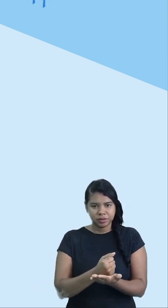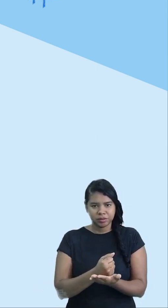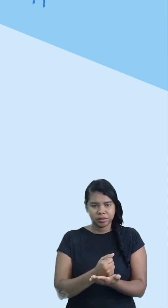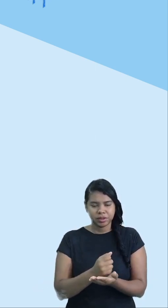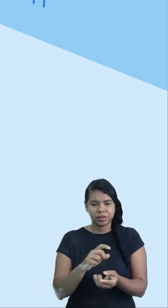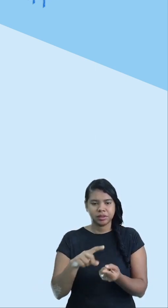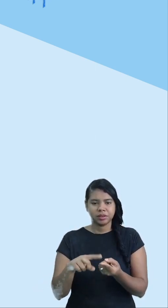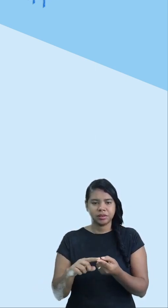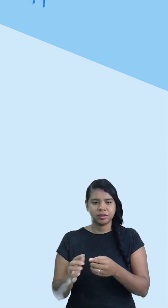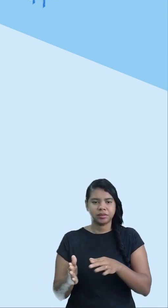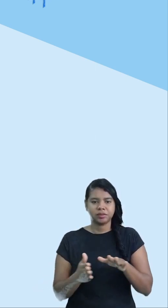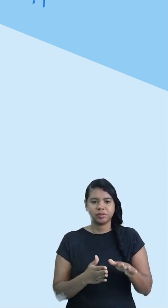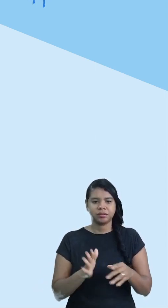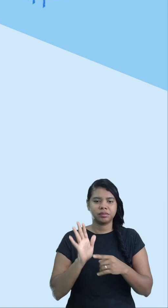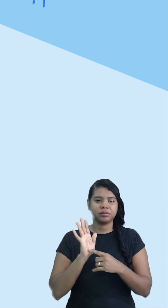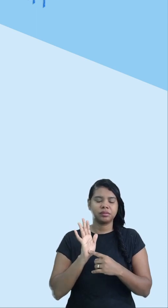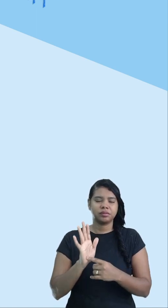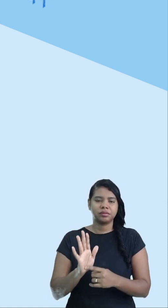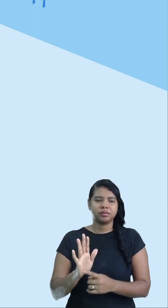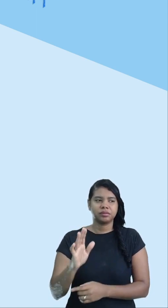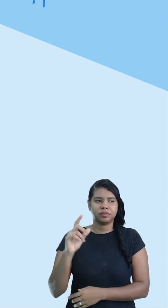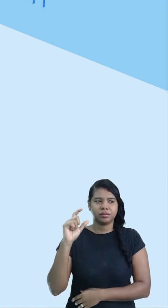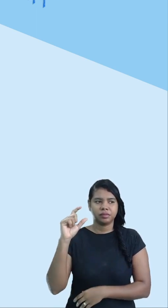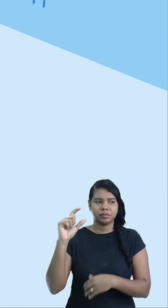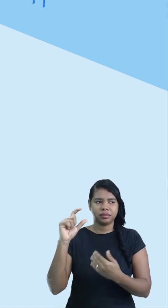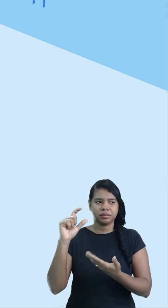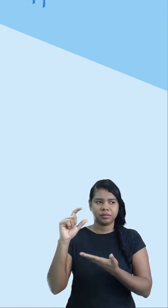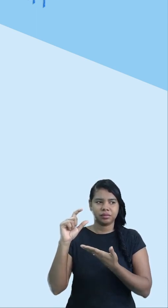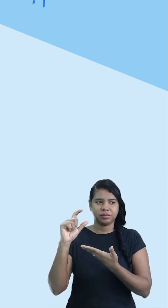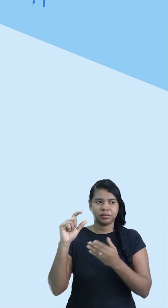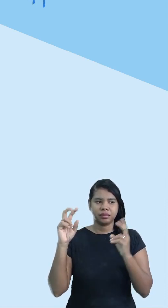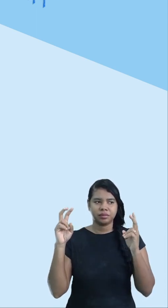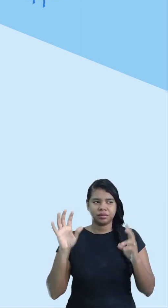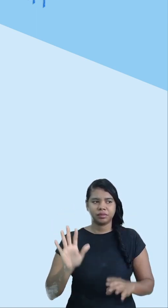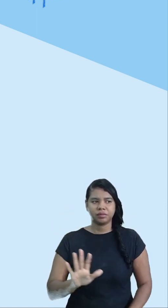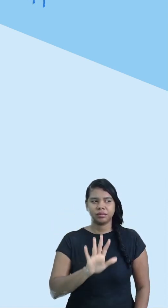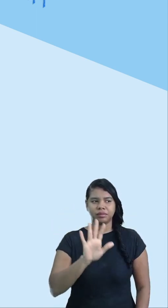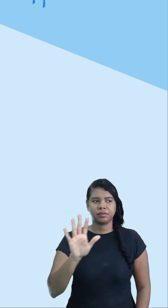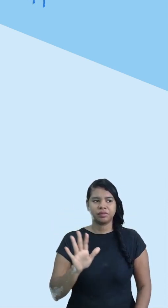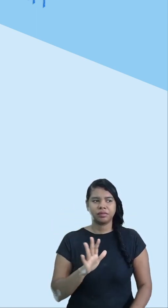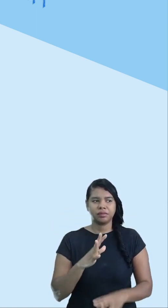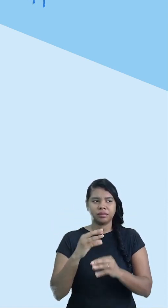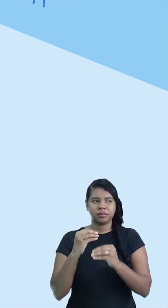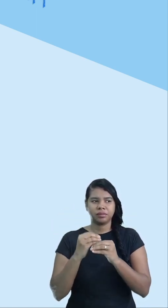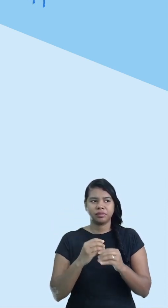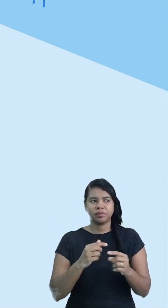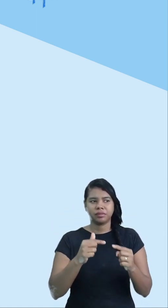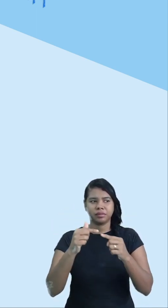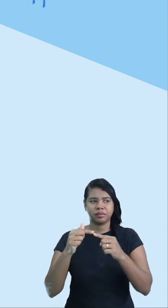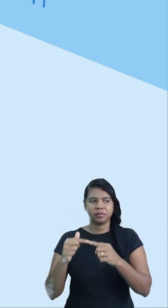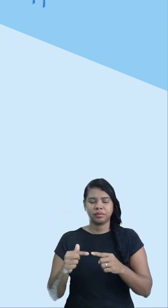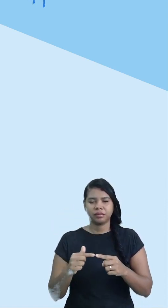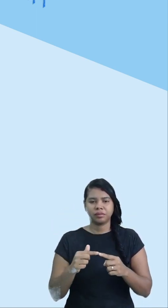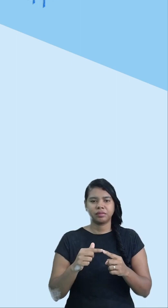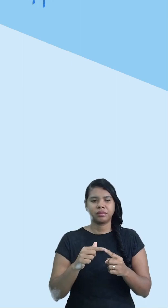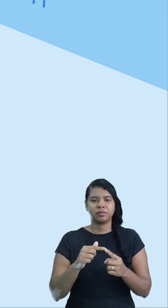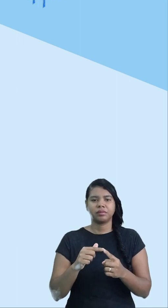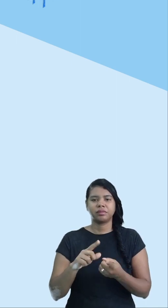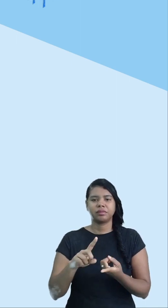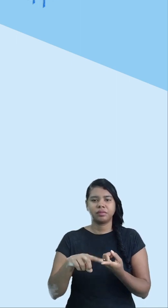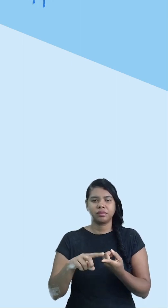né? O tesauro apresenta a palavra, o termo geral, os termos relacionados, né? Dentro de